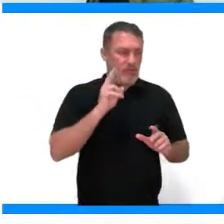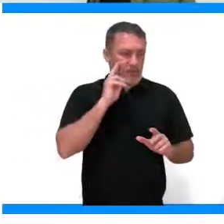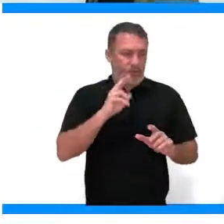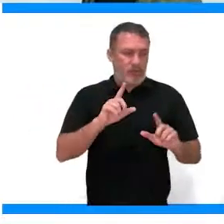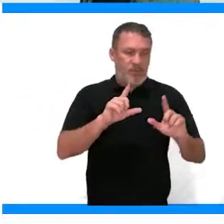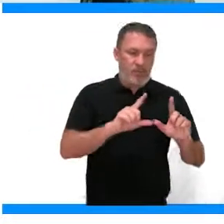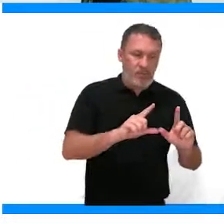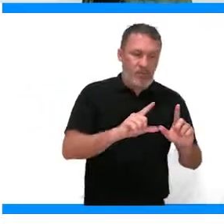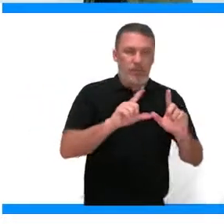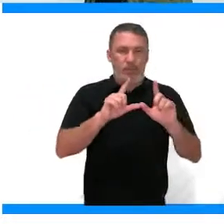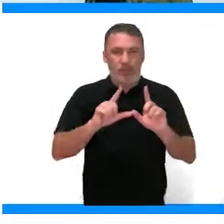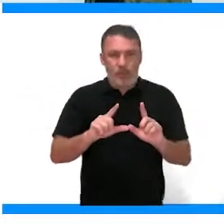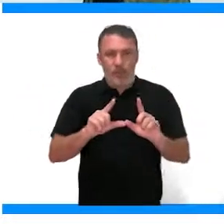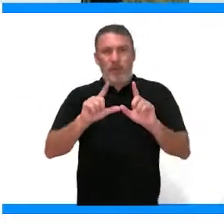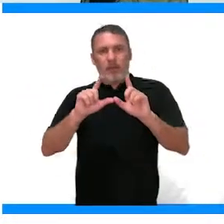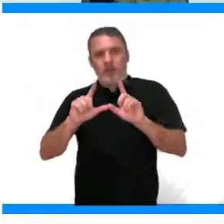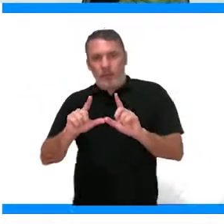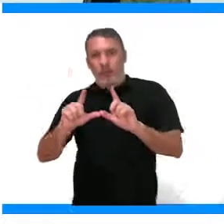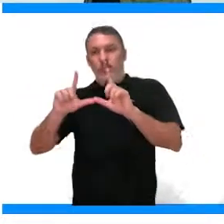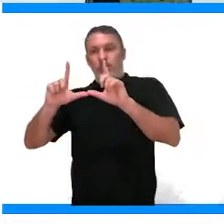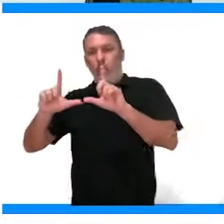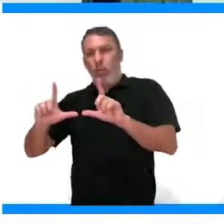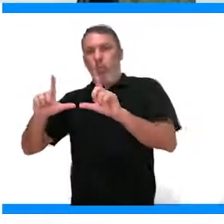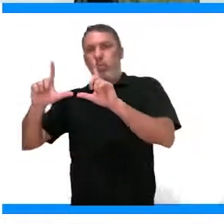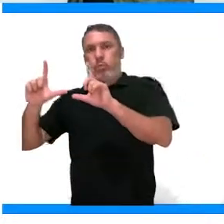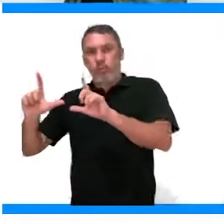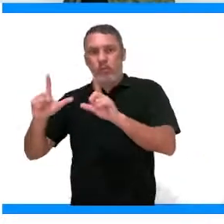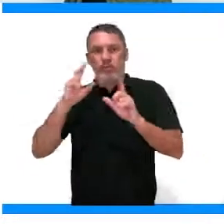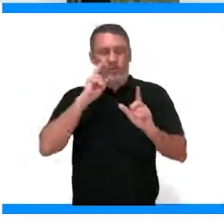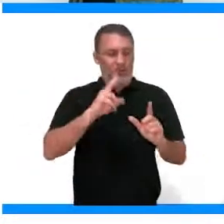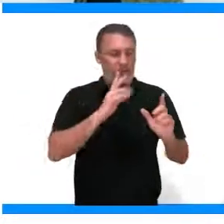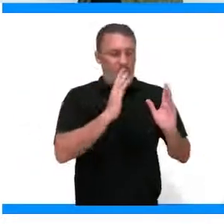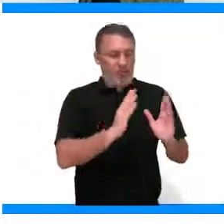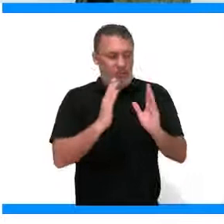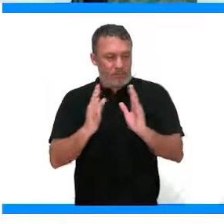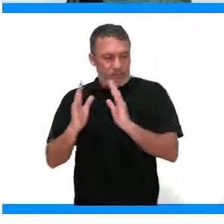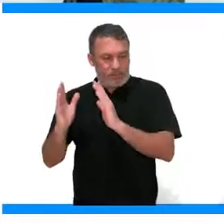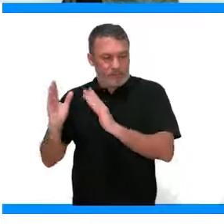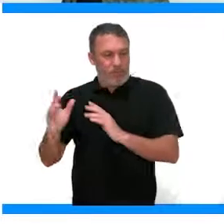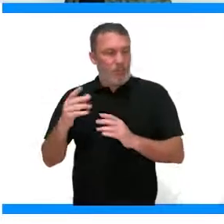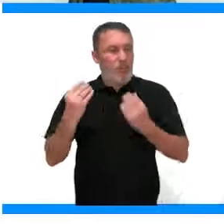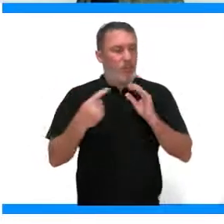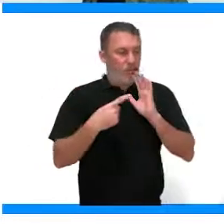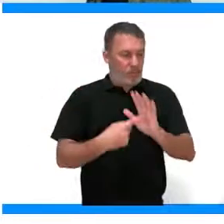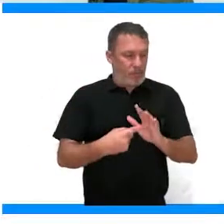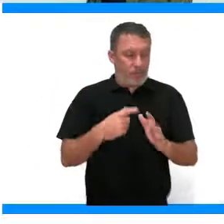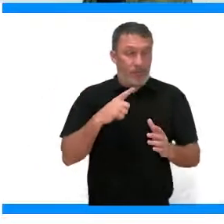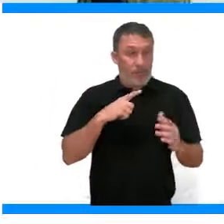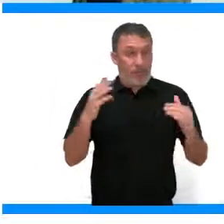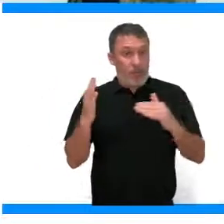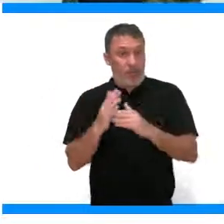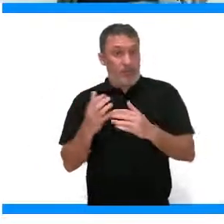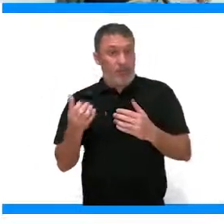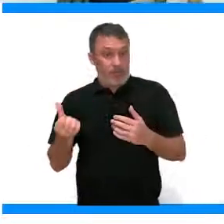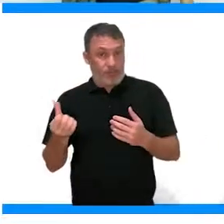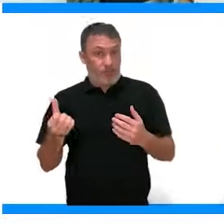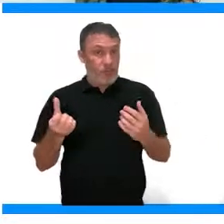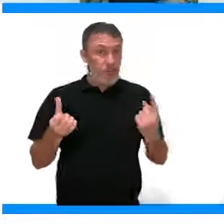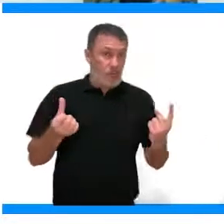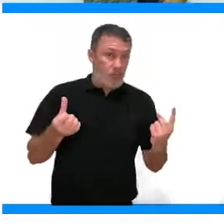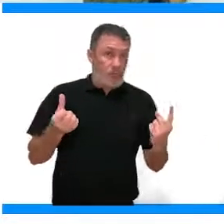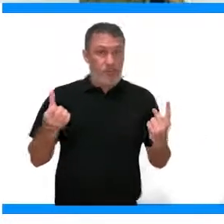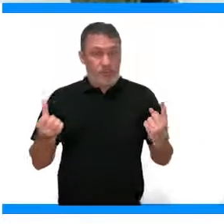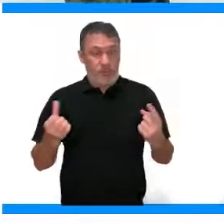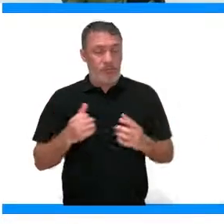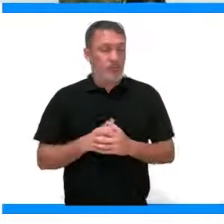lado 1, quadrado de lado 2, quadrado de lado 3, quadrado de lado 4, quadrado de lado 5, quadrado de lado 6.